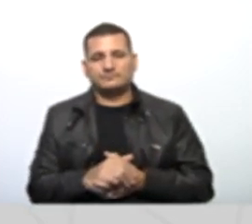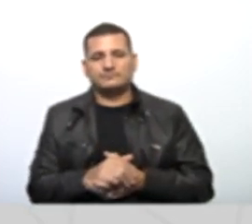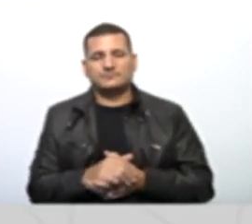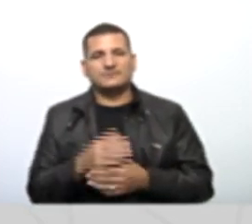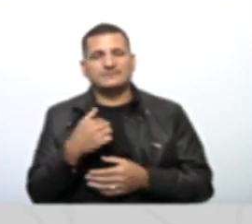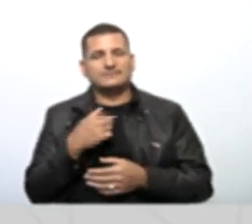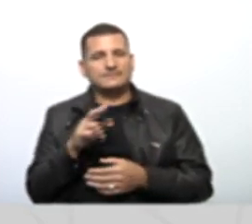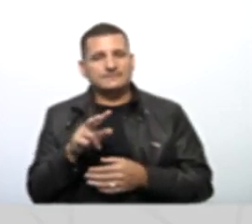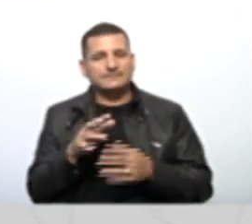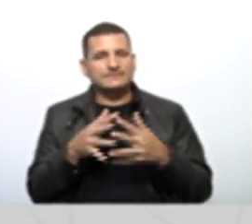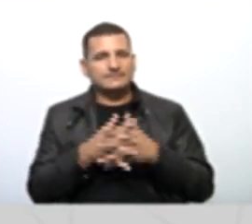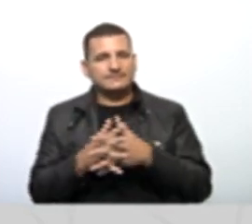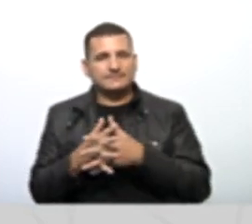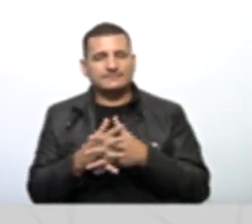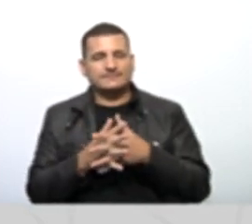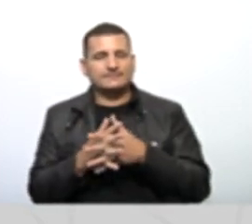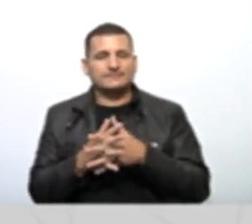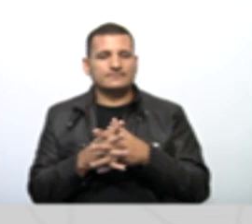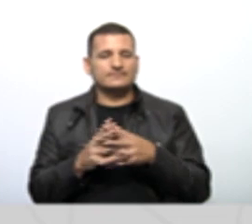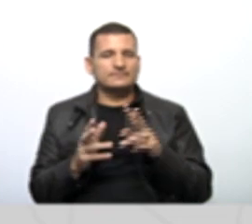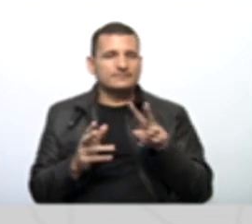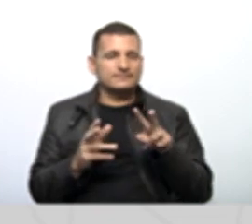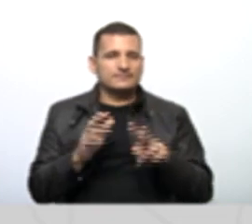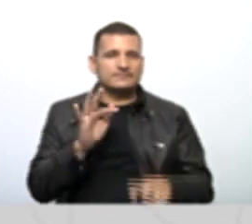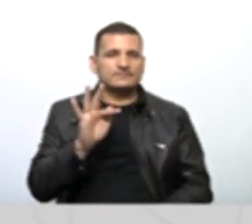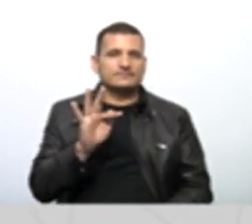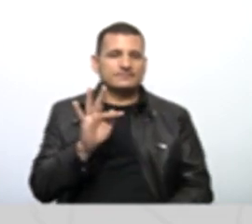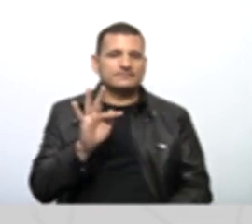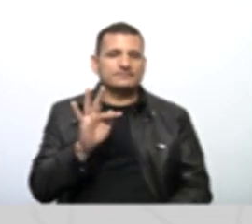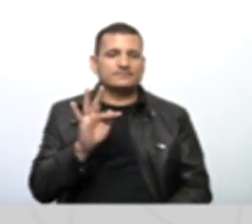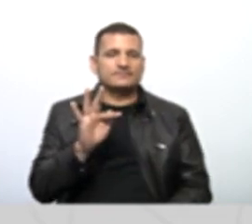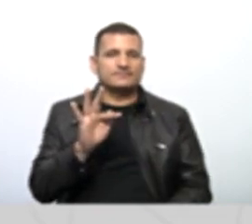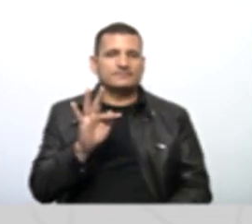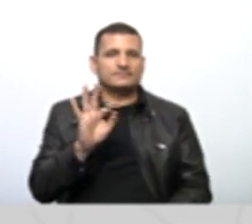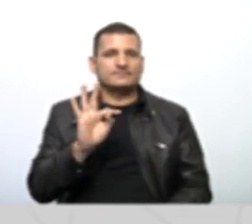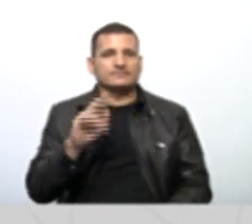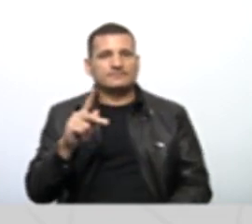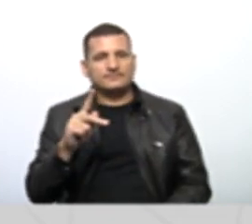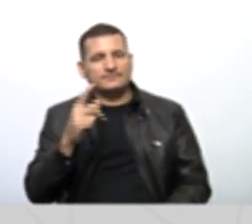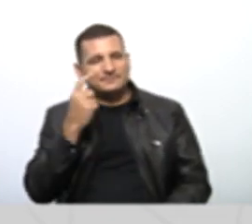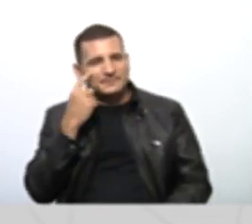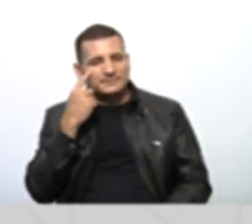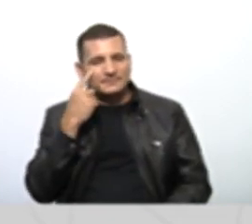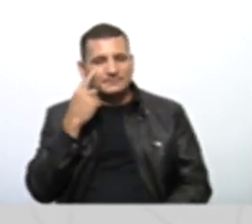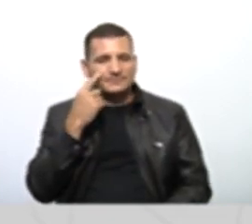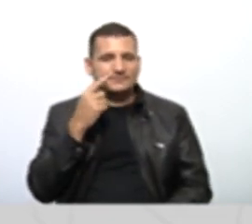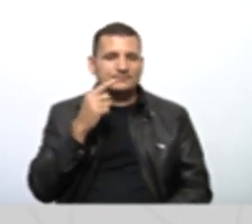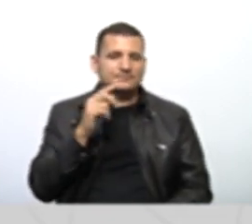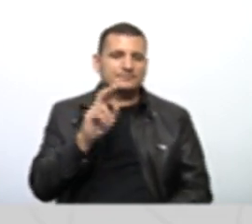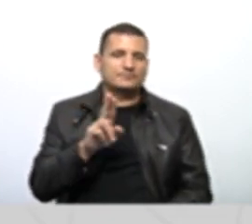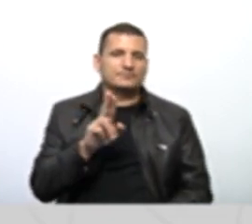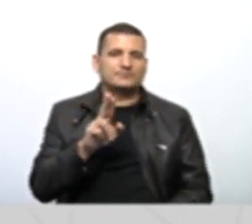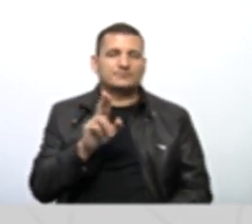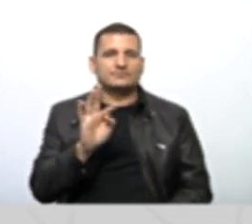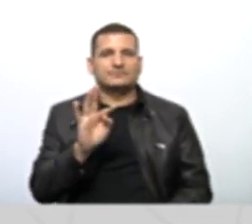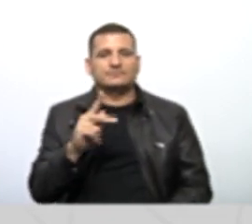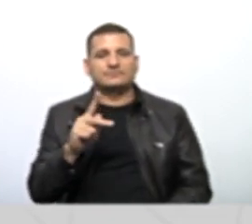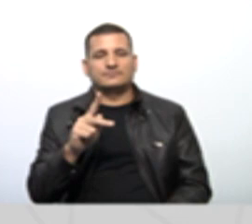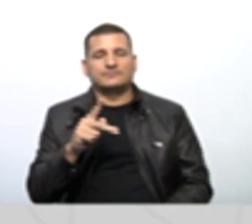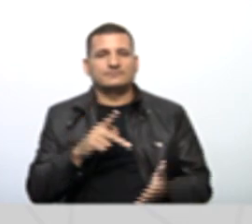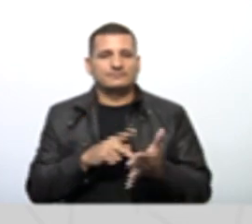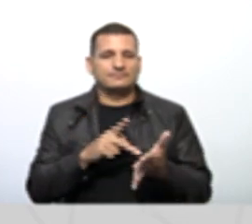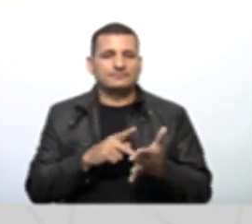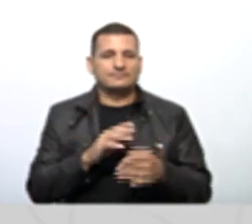nessa questão é que a europa no ftp senhora está fazendo na verdade mais usada é o